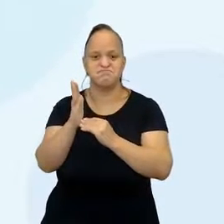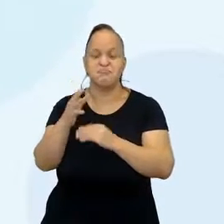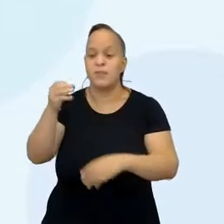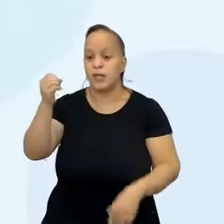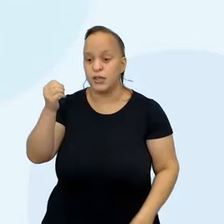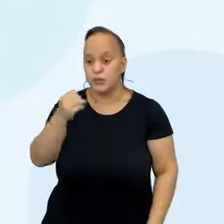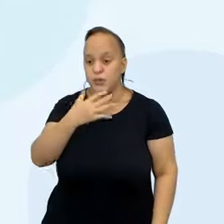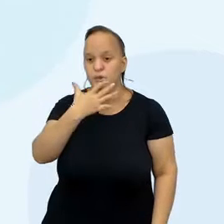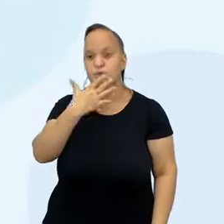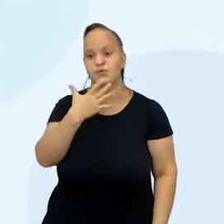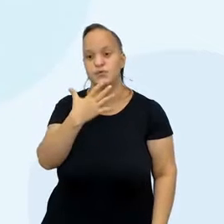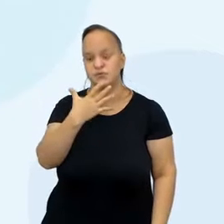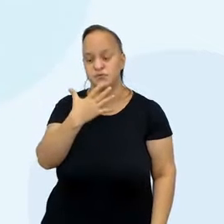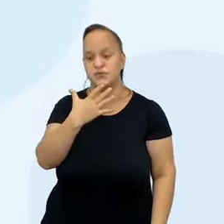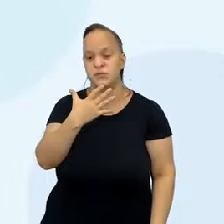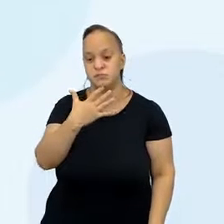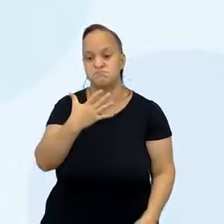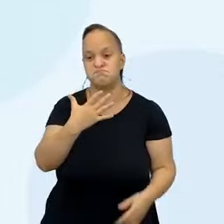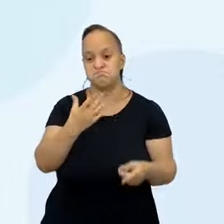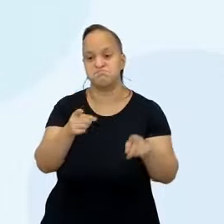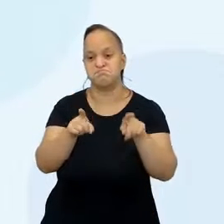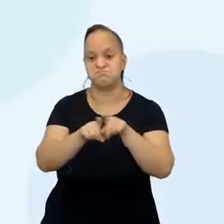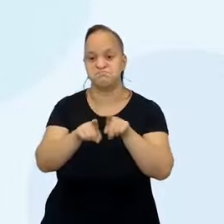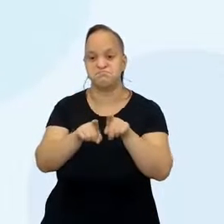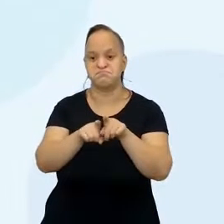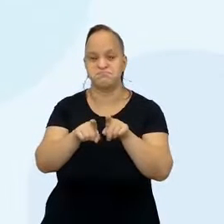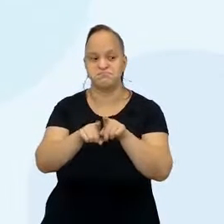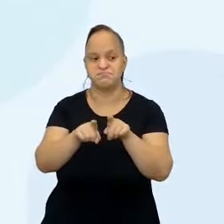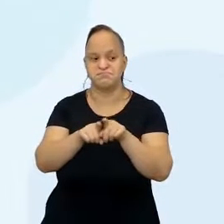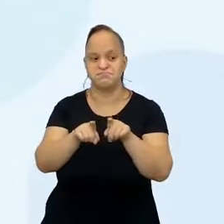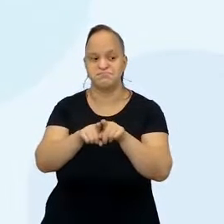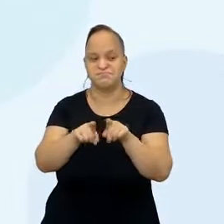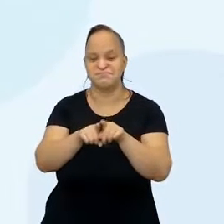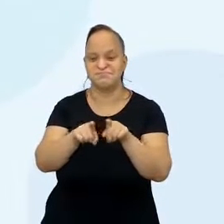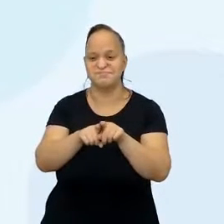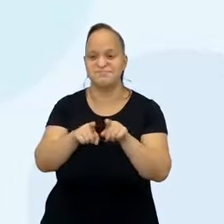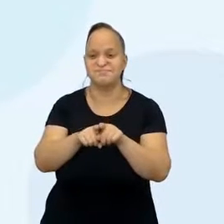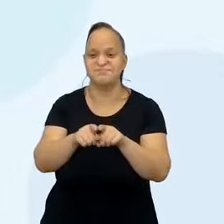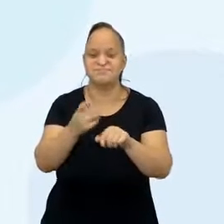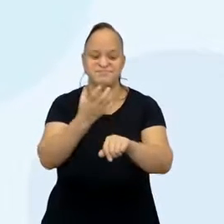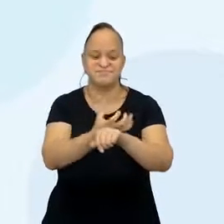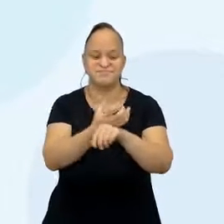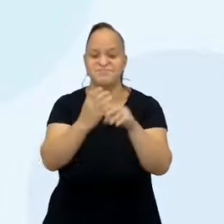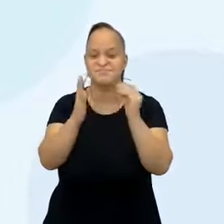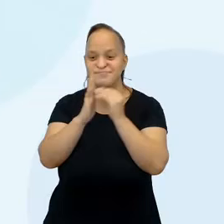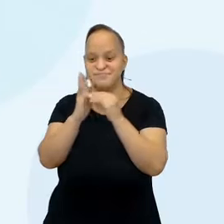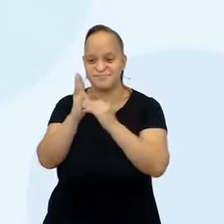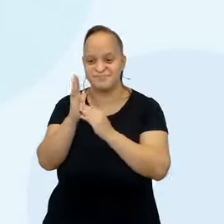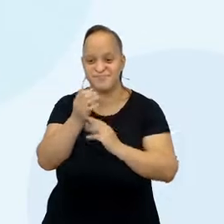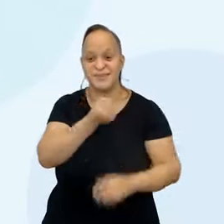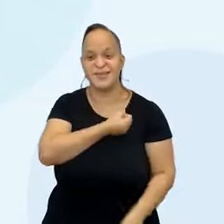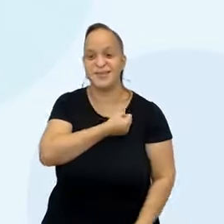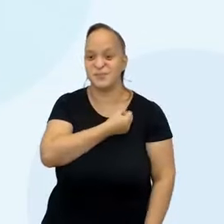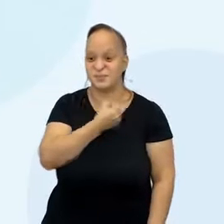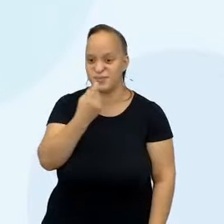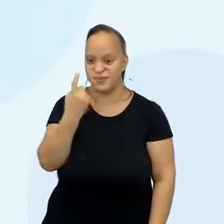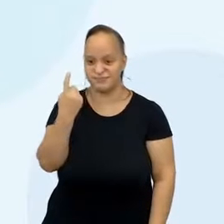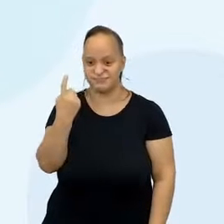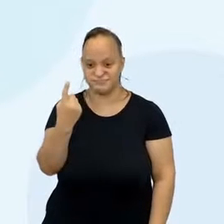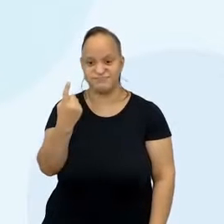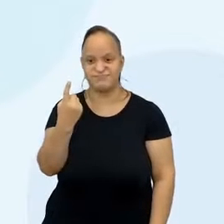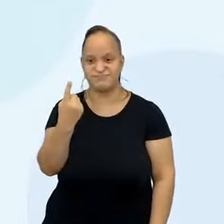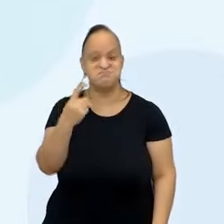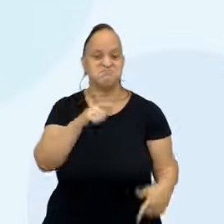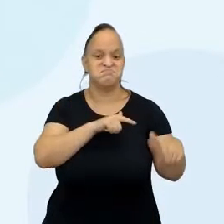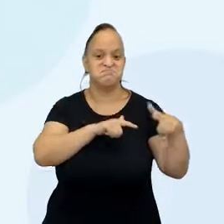os componentes curriculares do Inova, e a gente está ali, ó, na unidade curricular 1. Lembrando que quem trabalha